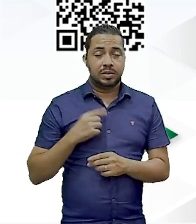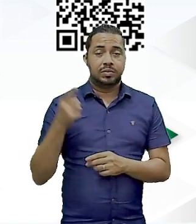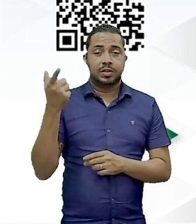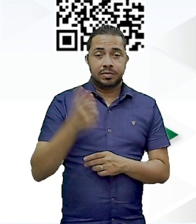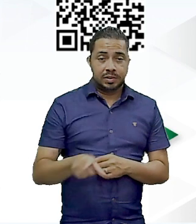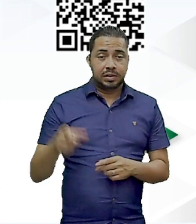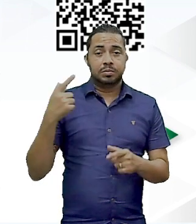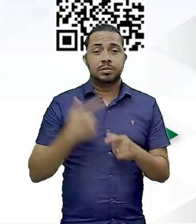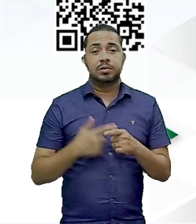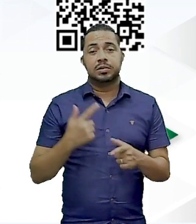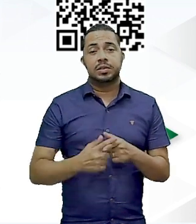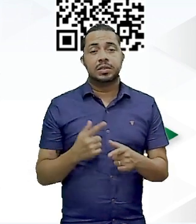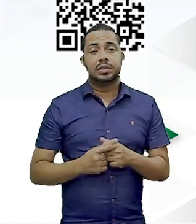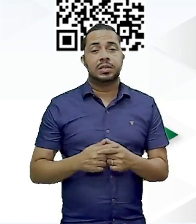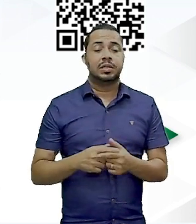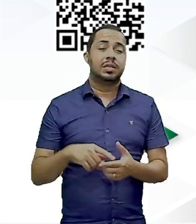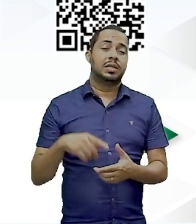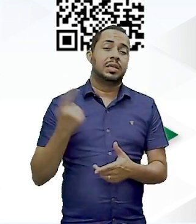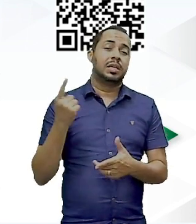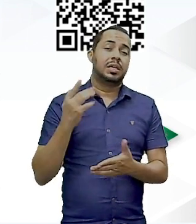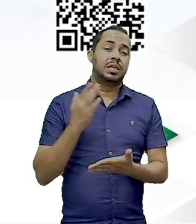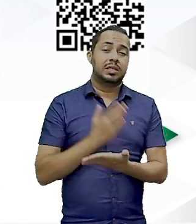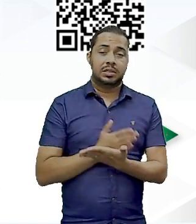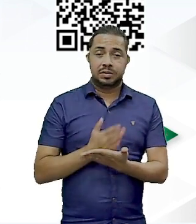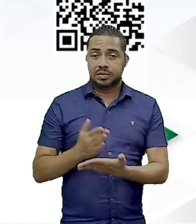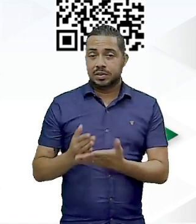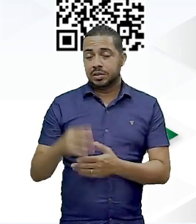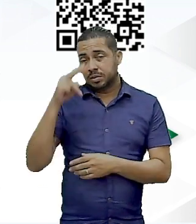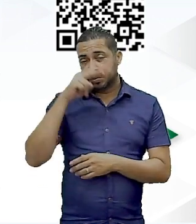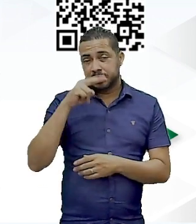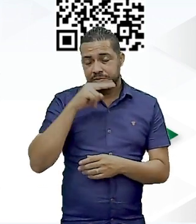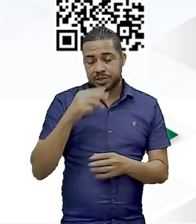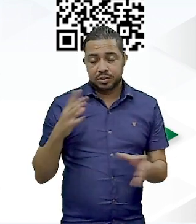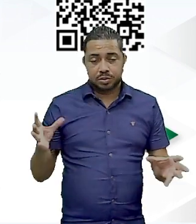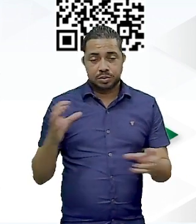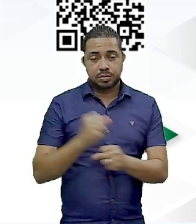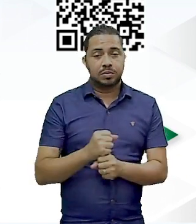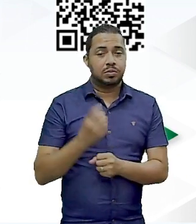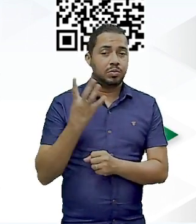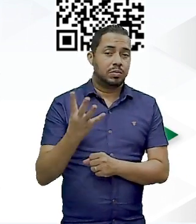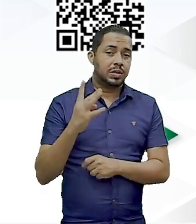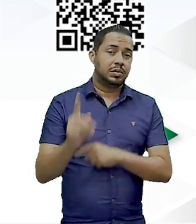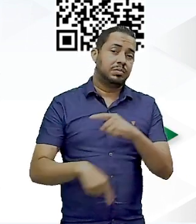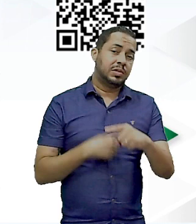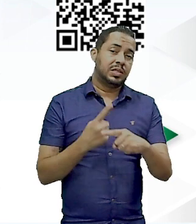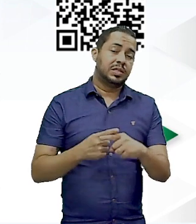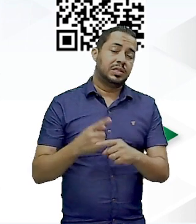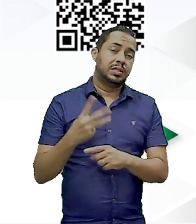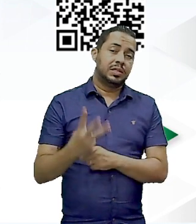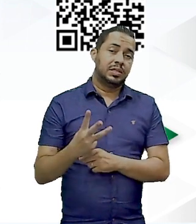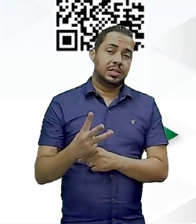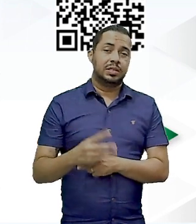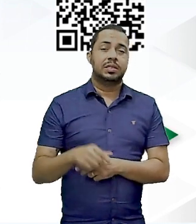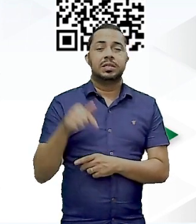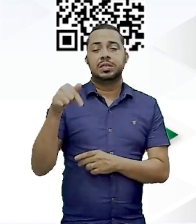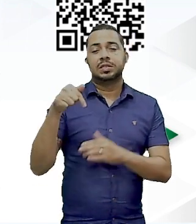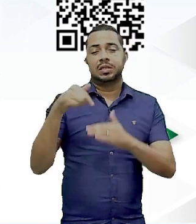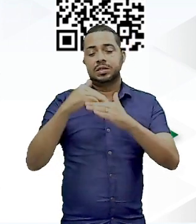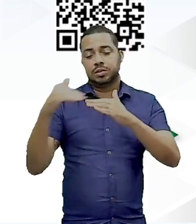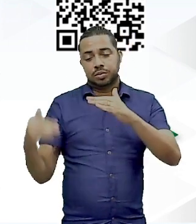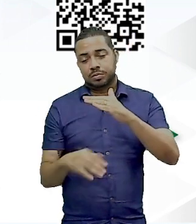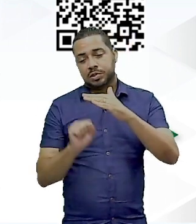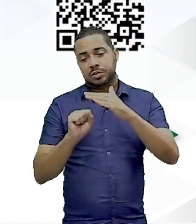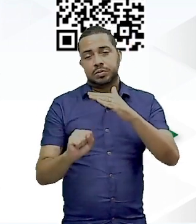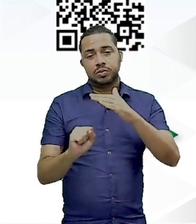todo, porque as divisões são as mesmas, e vou somar 4 mais 3, vai dar 7 sobre 8,